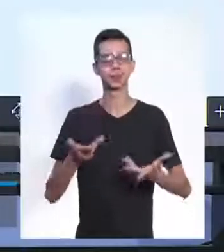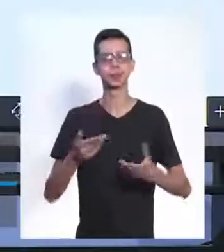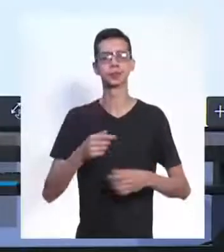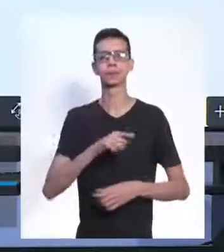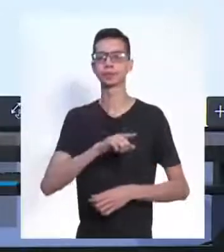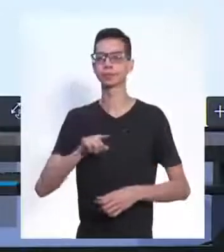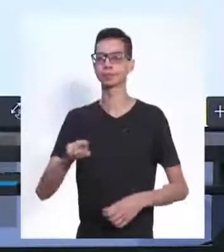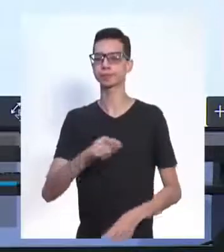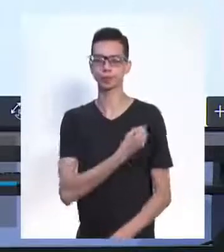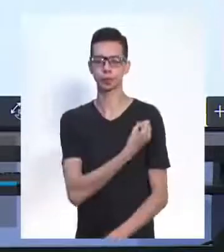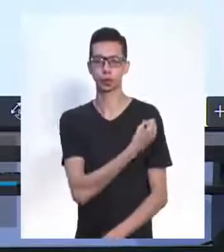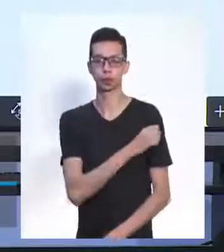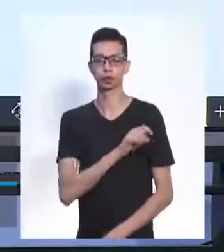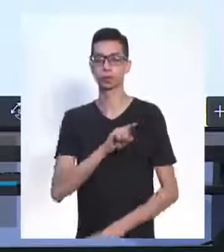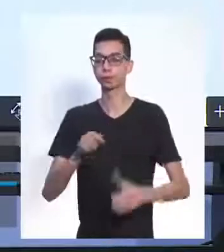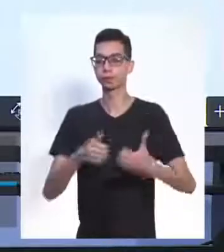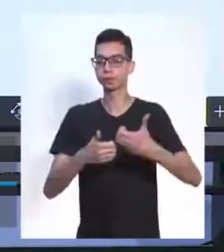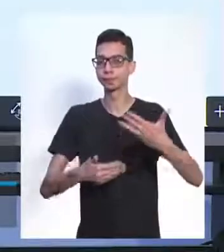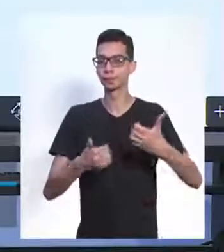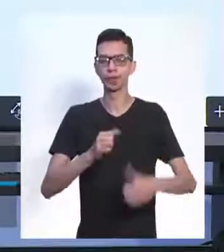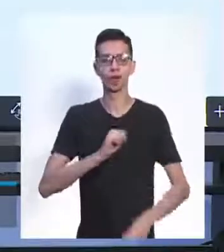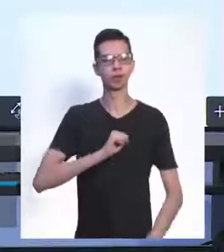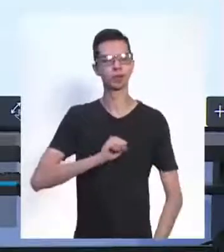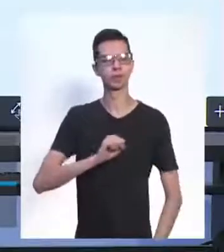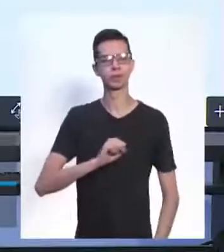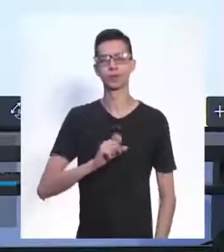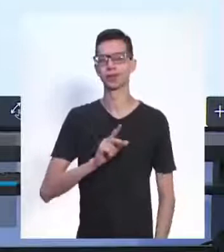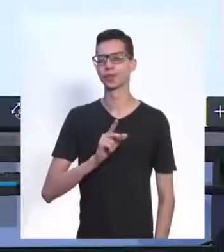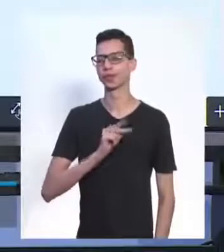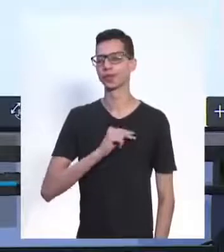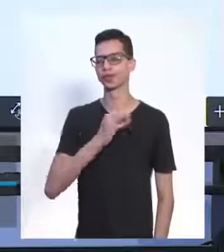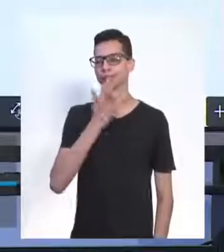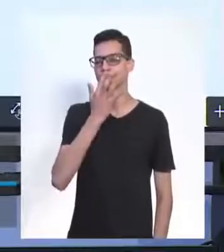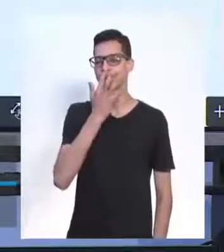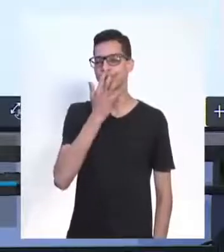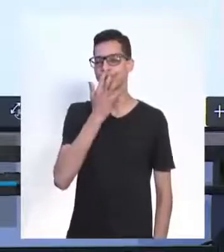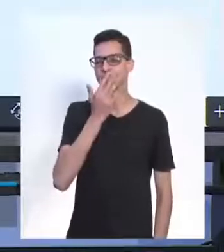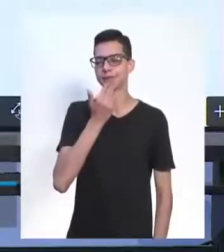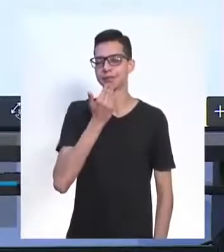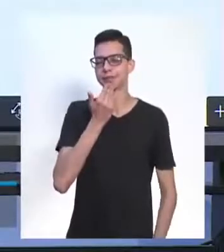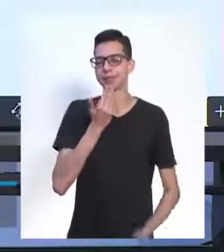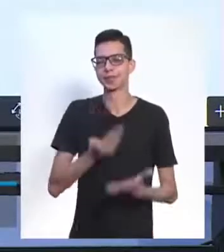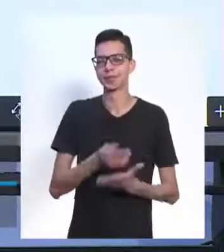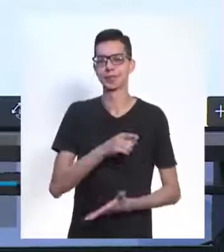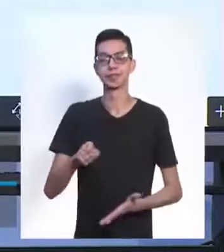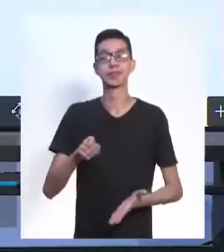quando escreve no chat, turma, vocês são demais. Eu acho muito legal que vocês se arriscam mesmo, escrevem.